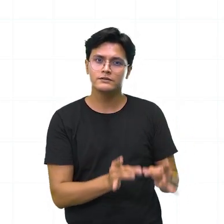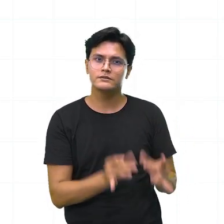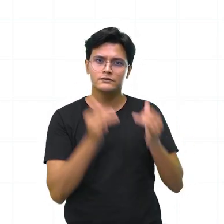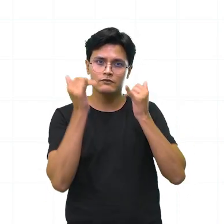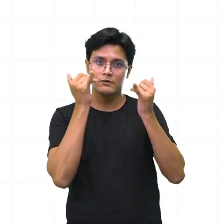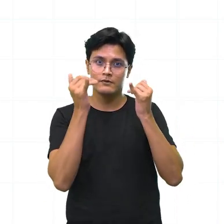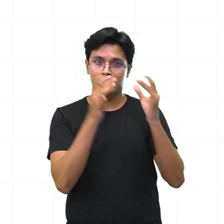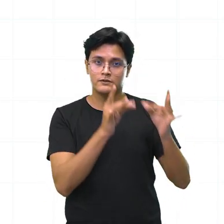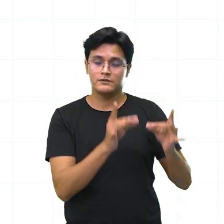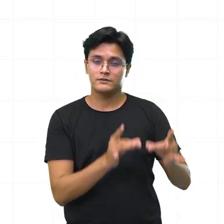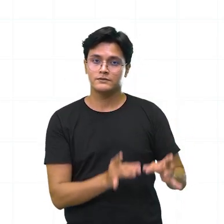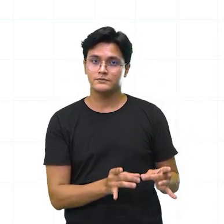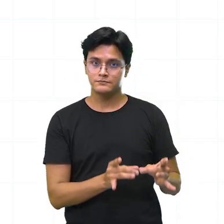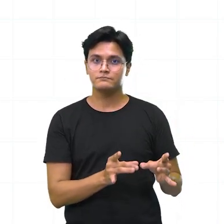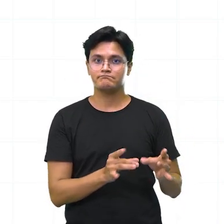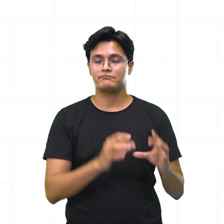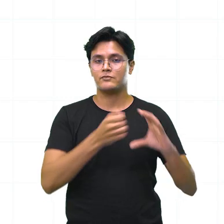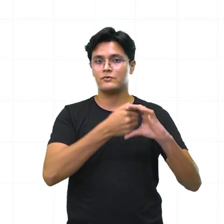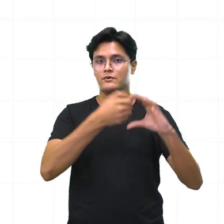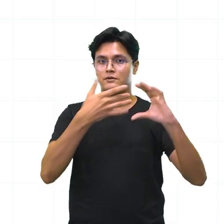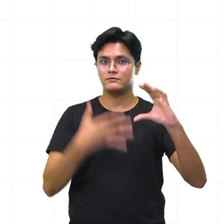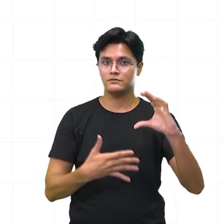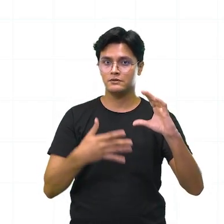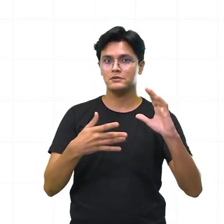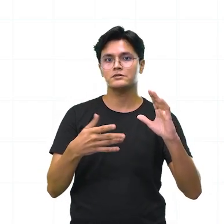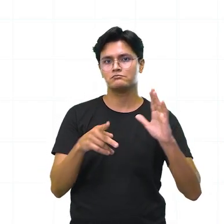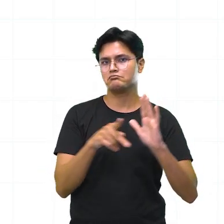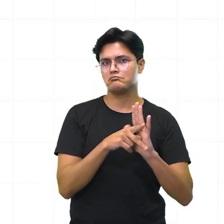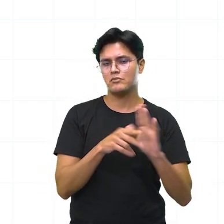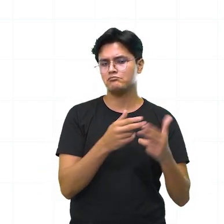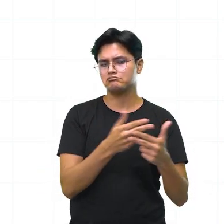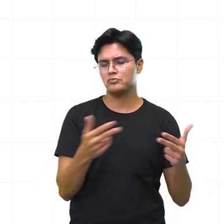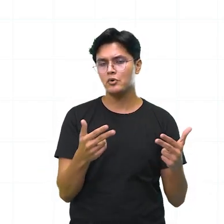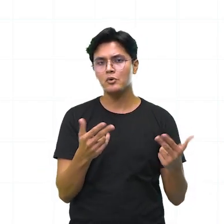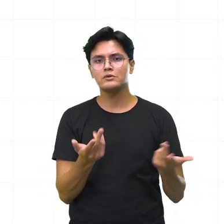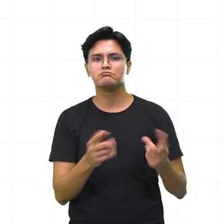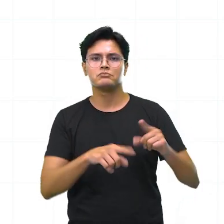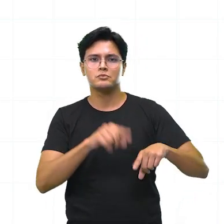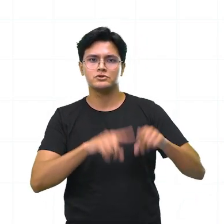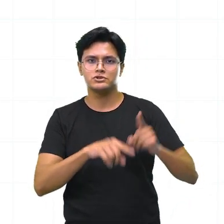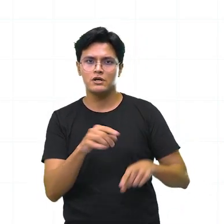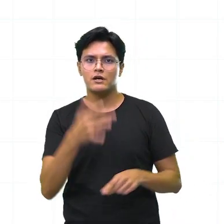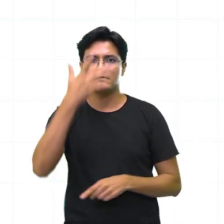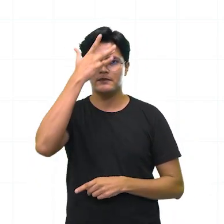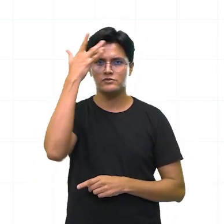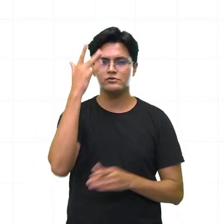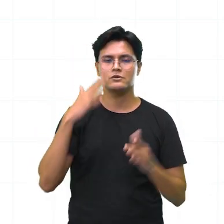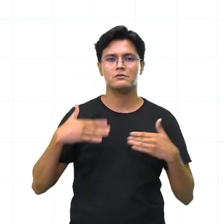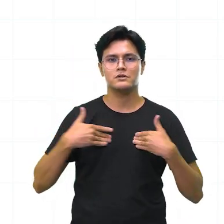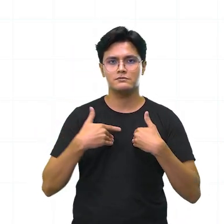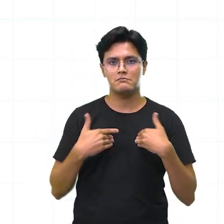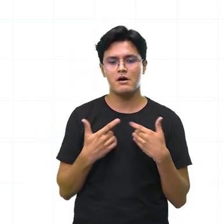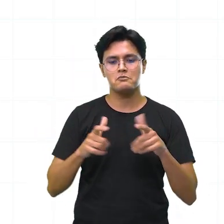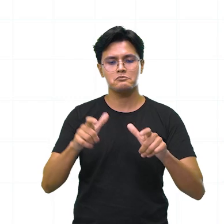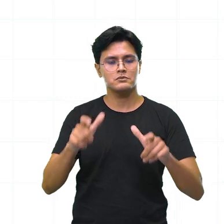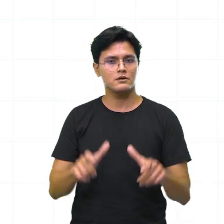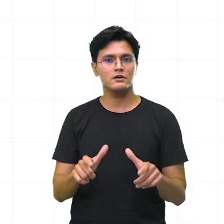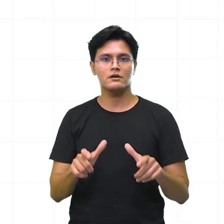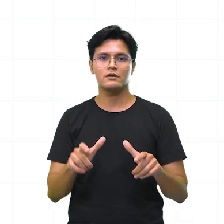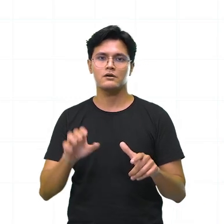Detalhadamente as características de algo, seja um objeto, pessoa, animal, lugar